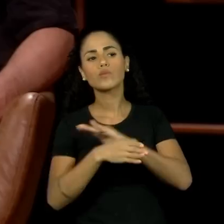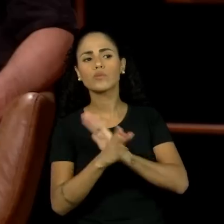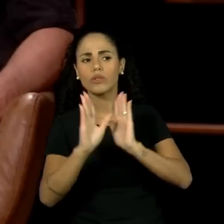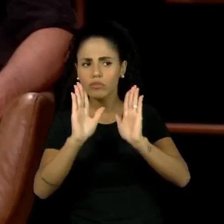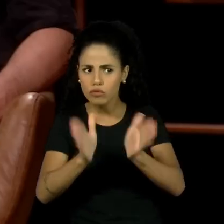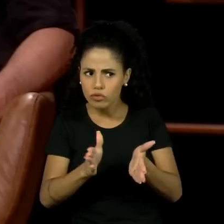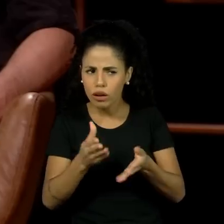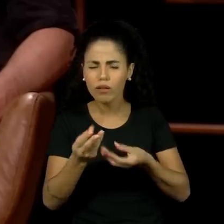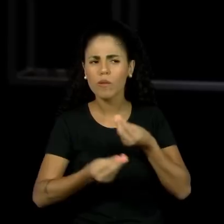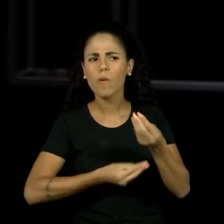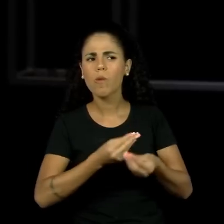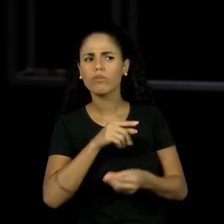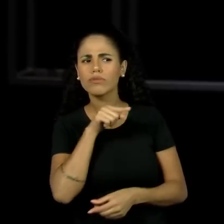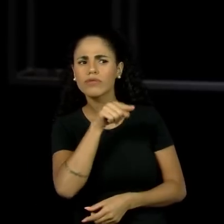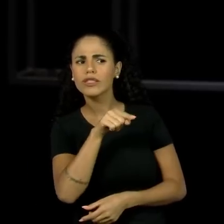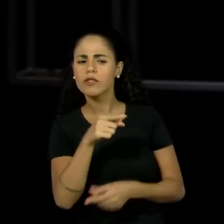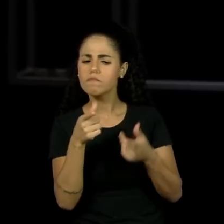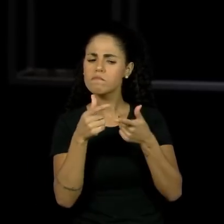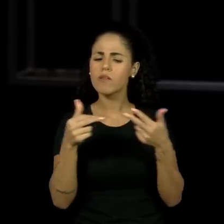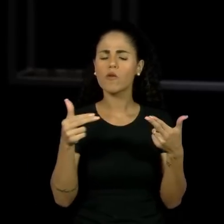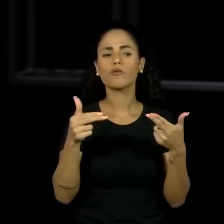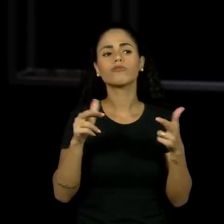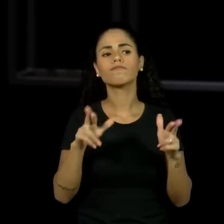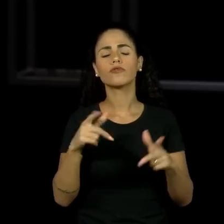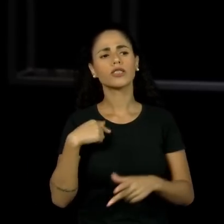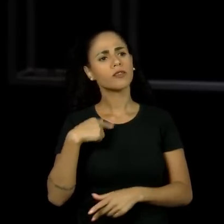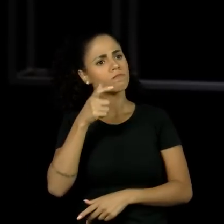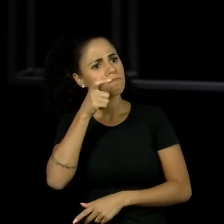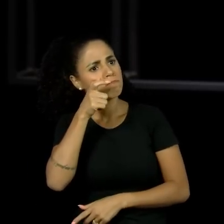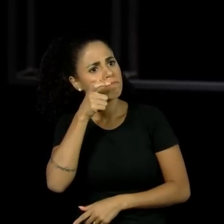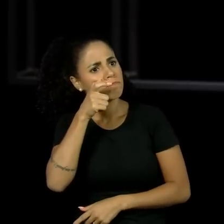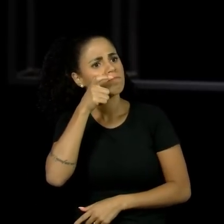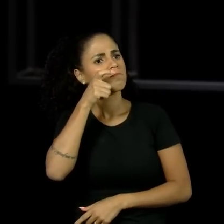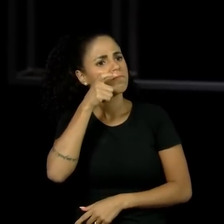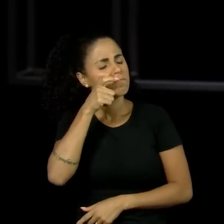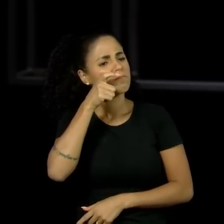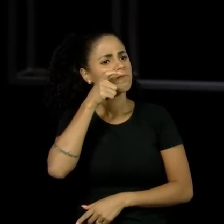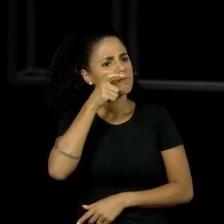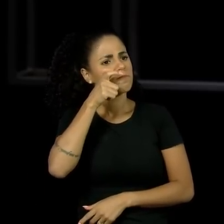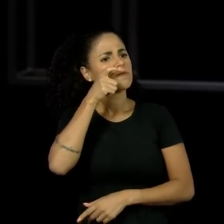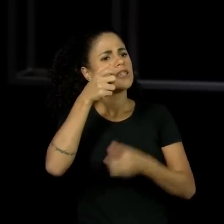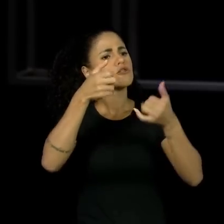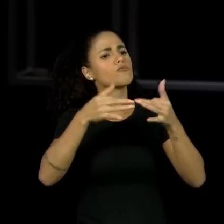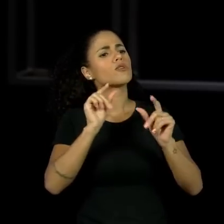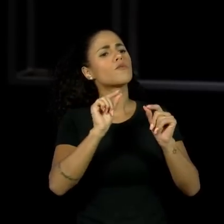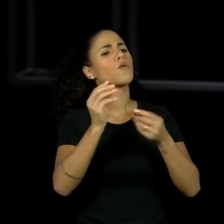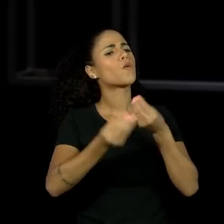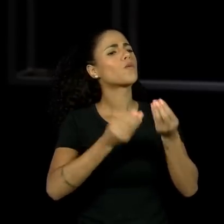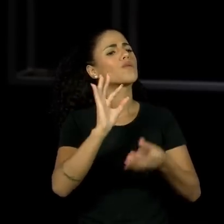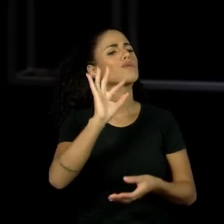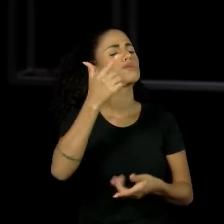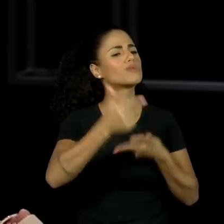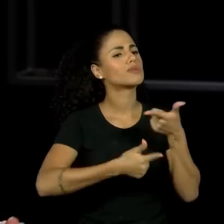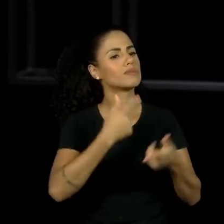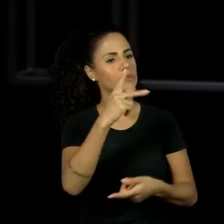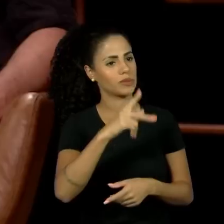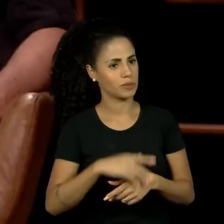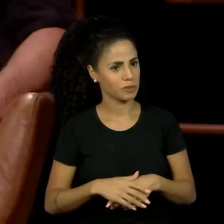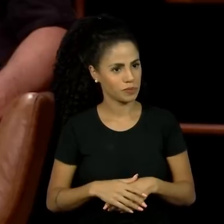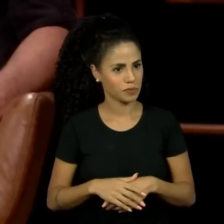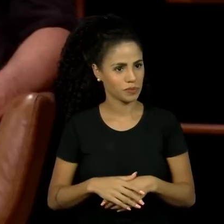vivenciado. Mas foi uma coisa que também você disse que ficou impregnado, assim, em você. Conta um pouquinho desse teu trabalho